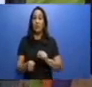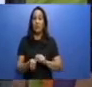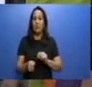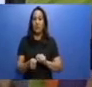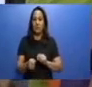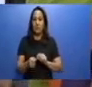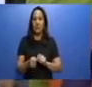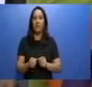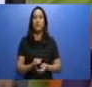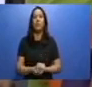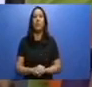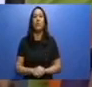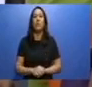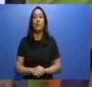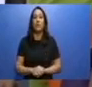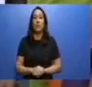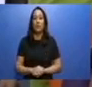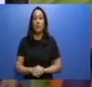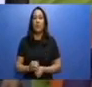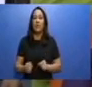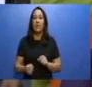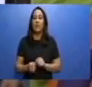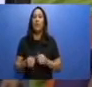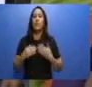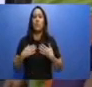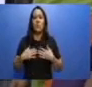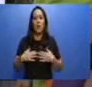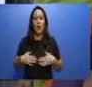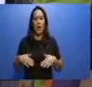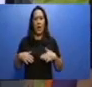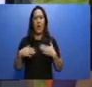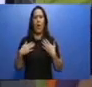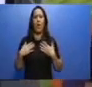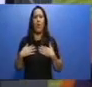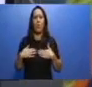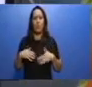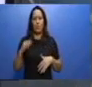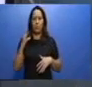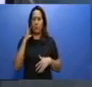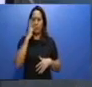aquele pause para fazer devagarzinho com capricho, tá?